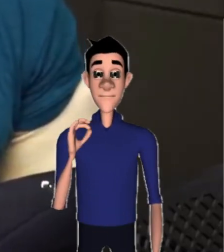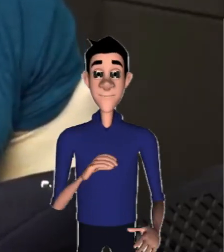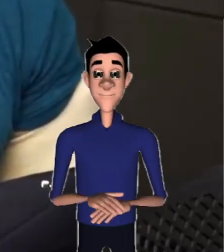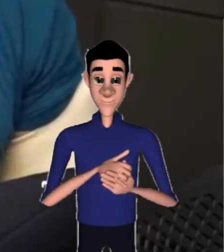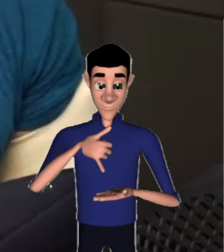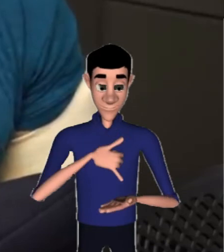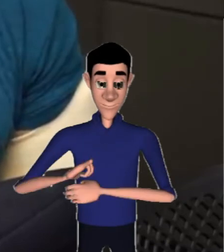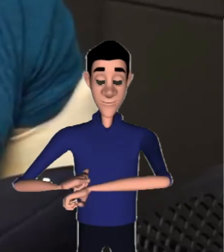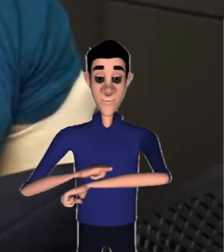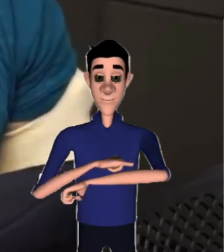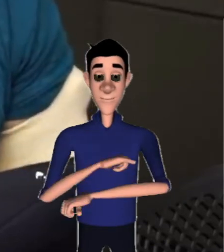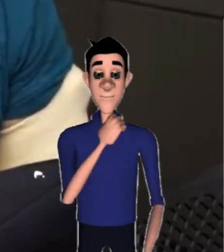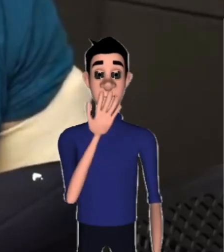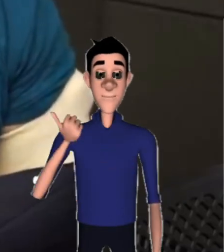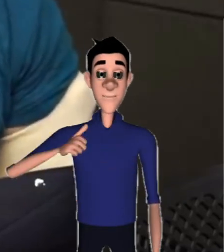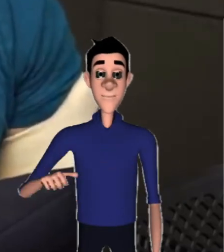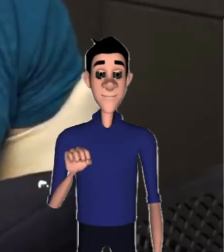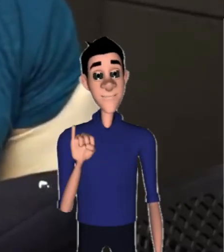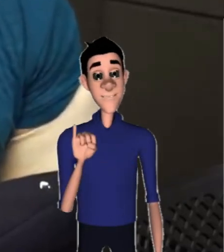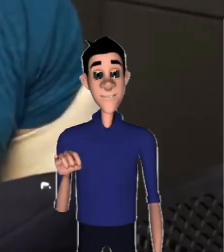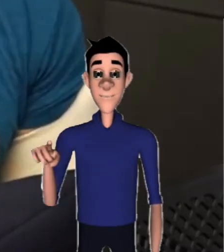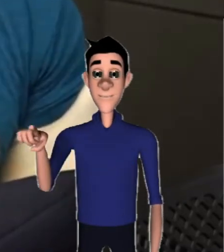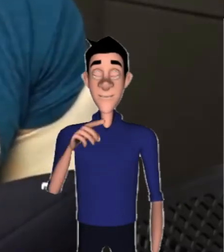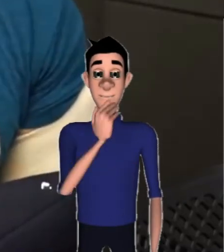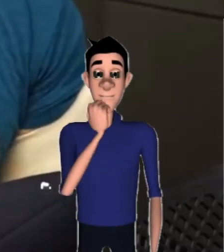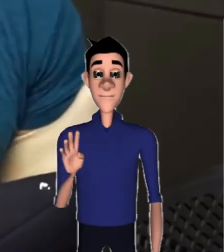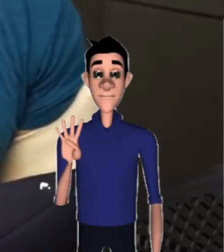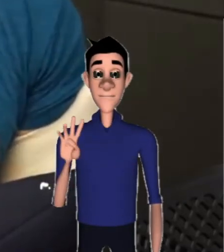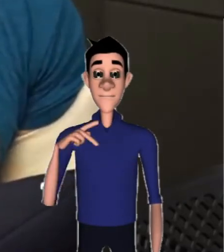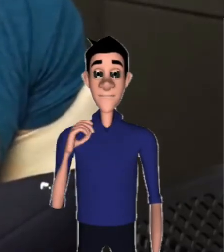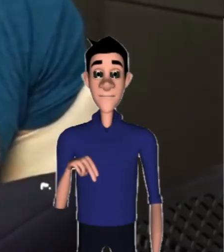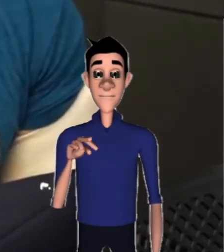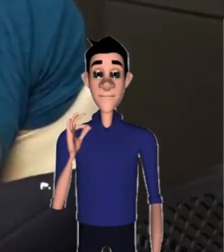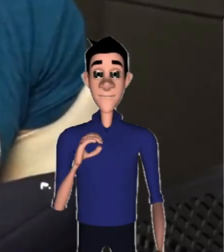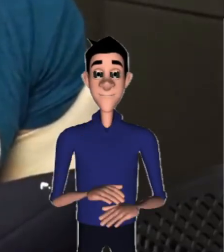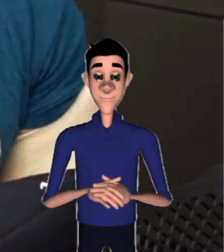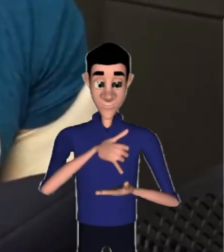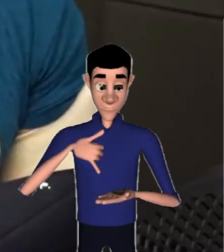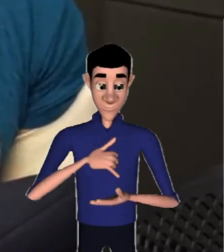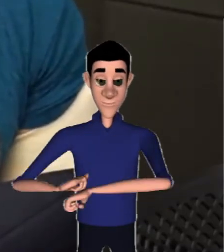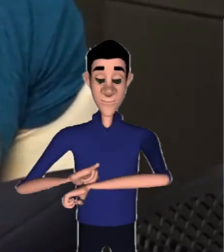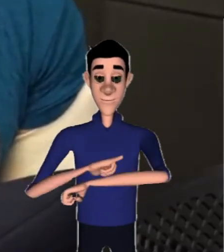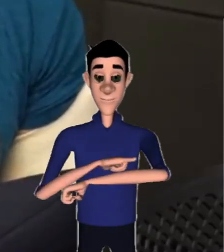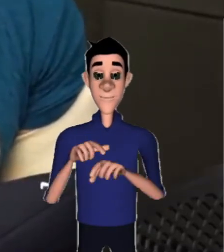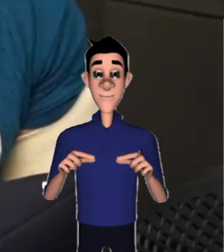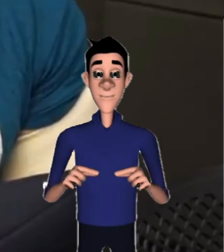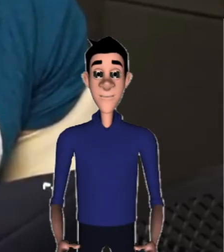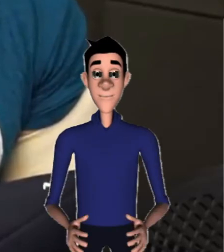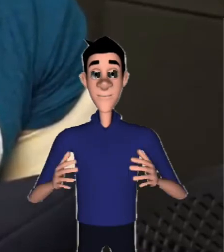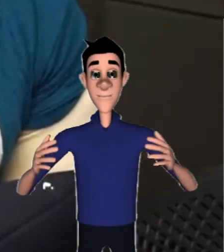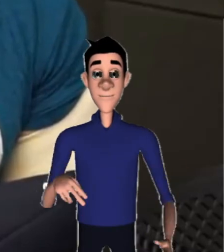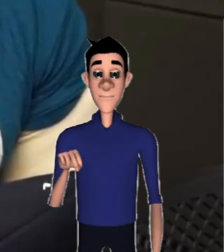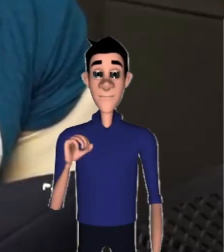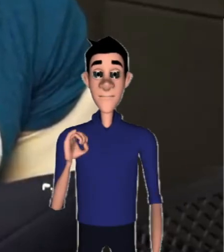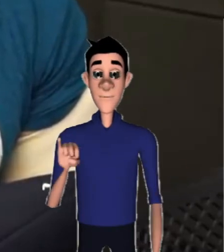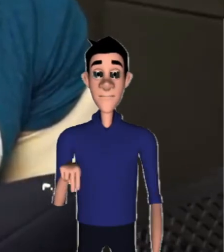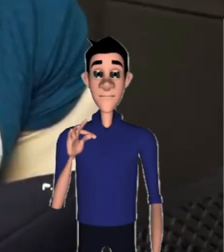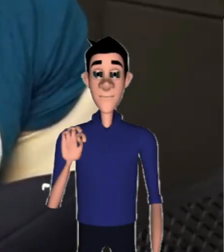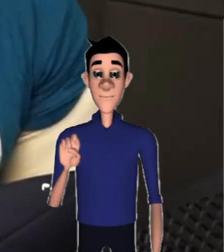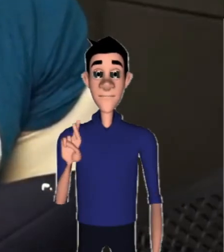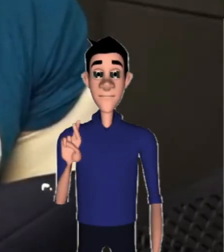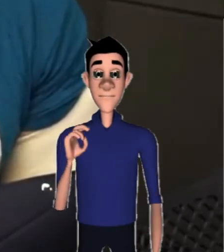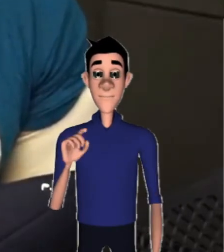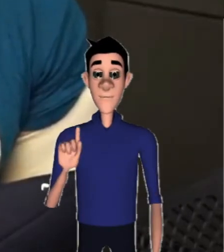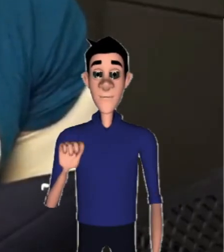com o fracionamento. Então, primeiro ele faz o fracionamento alimentar, bota esse fulano para comer em horas fixas. Depois ele começa